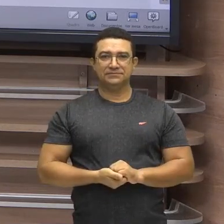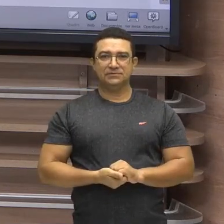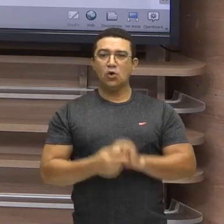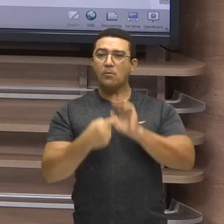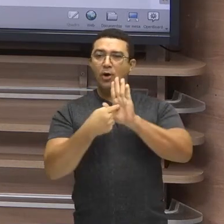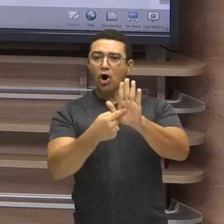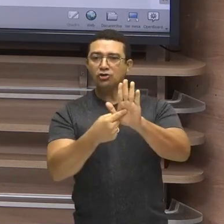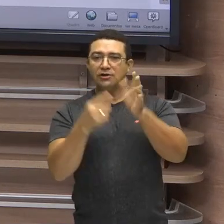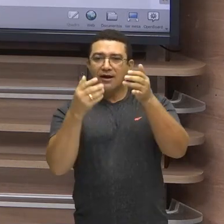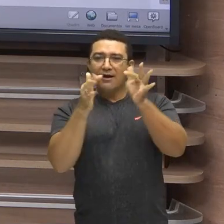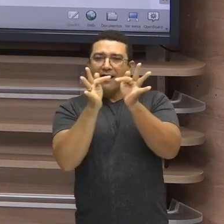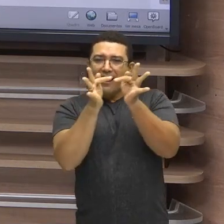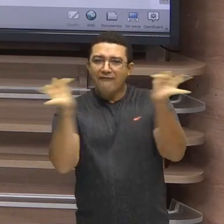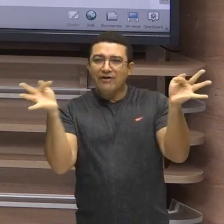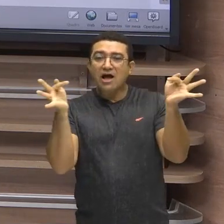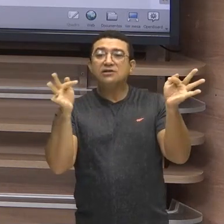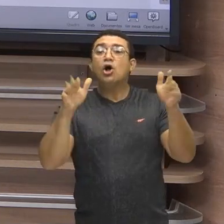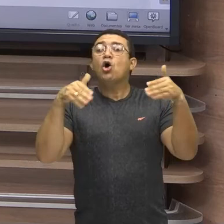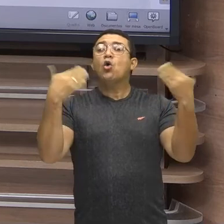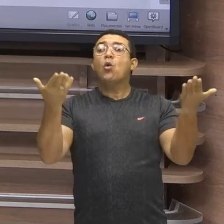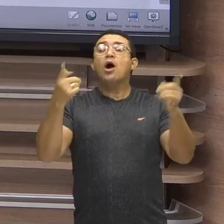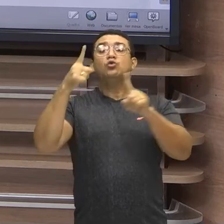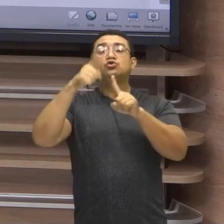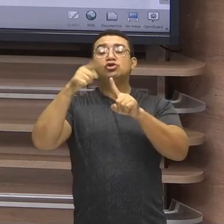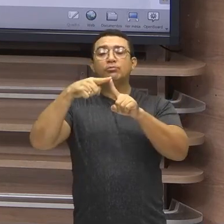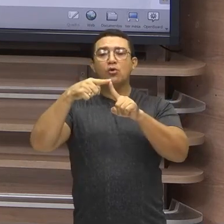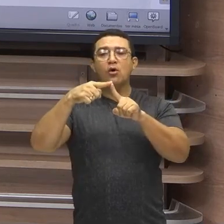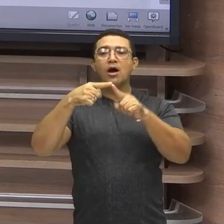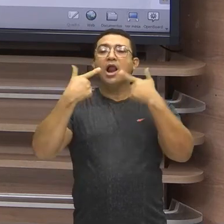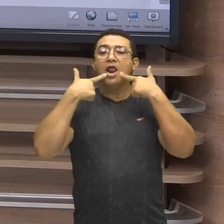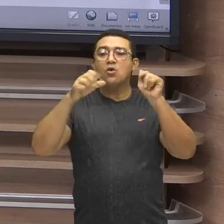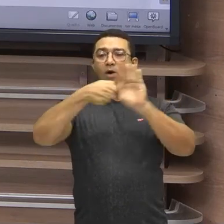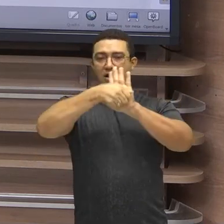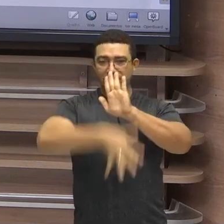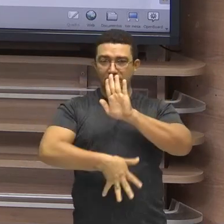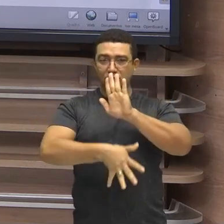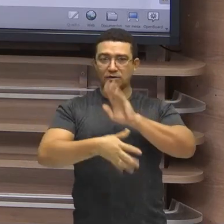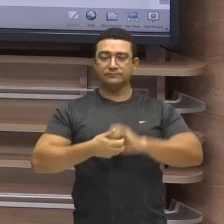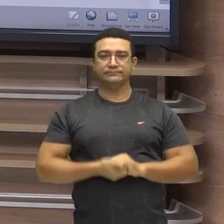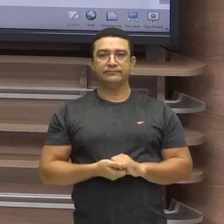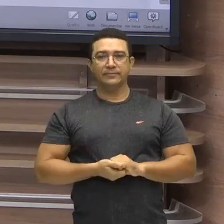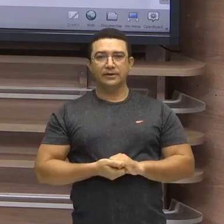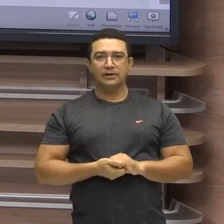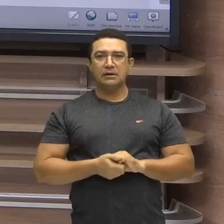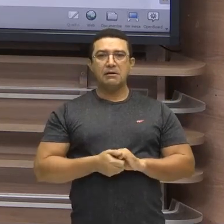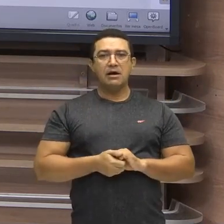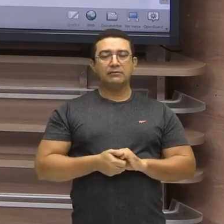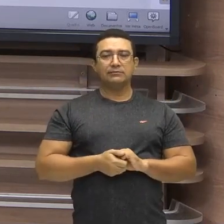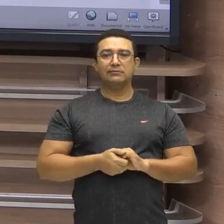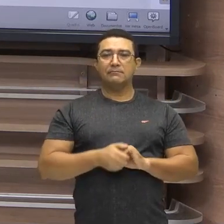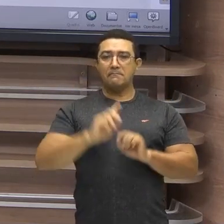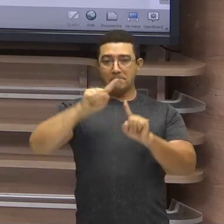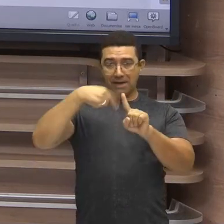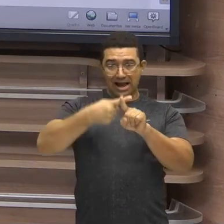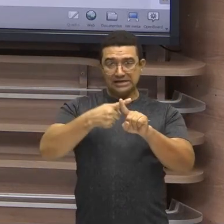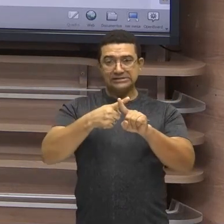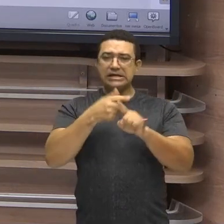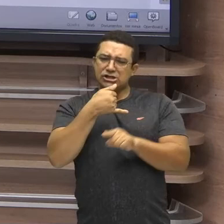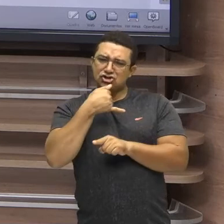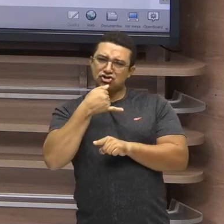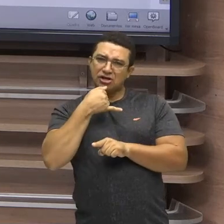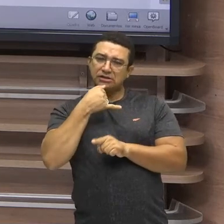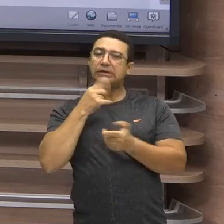Identifique a figura de linguagem presente na frase. Aqui, além da tristeza, sempre há